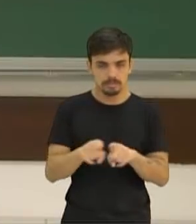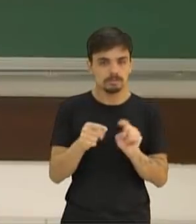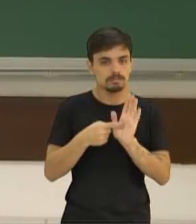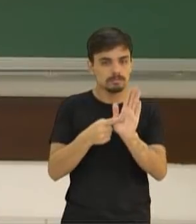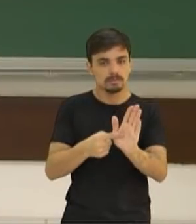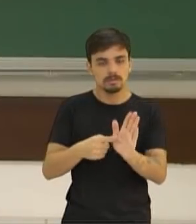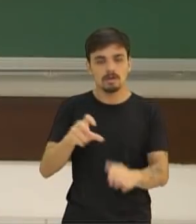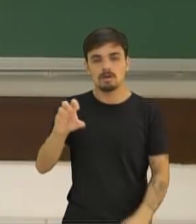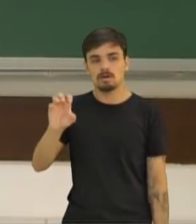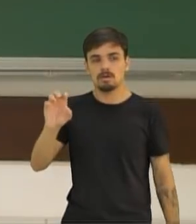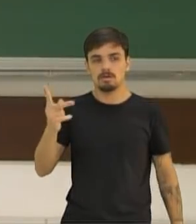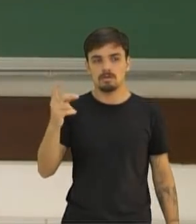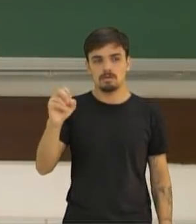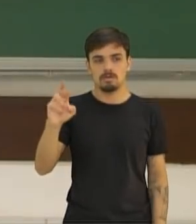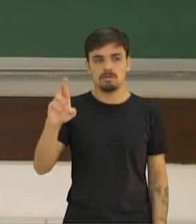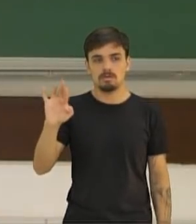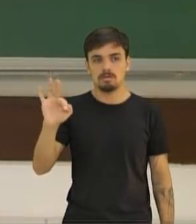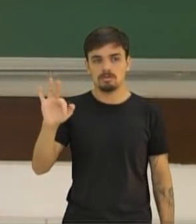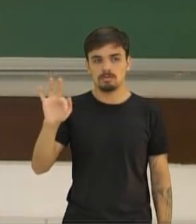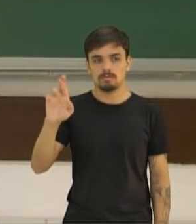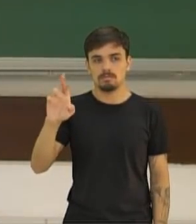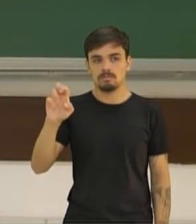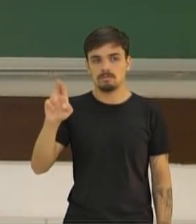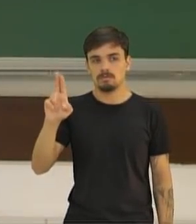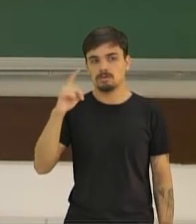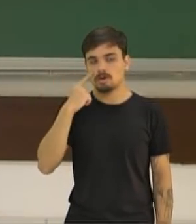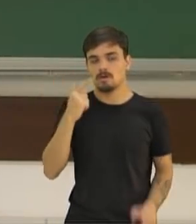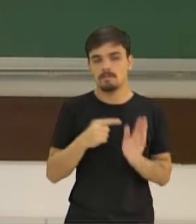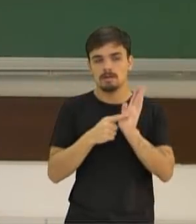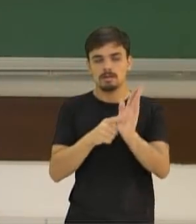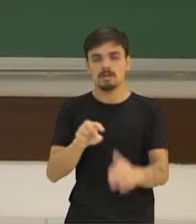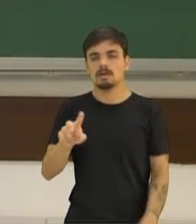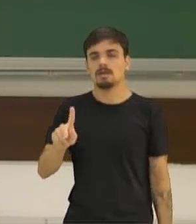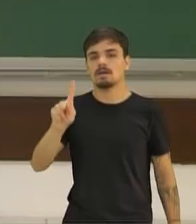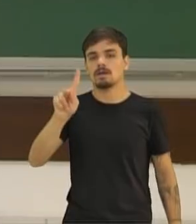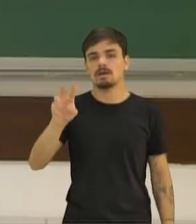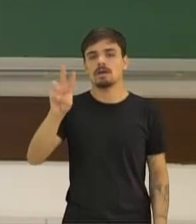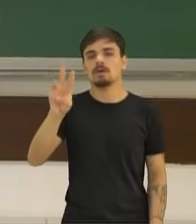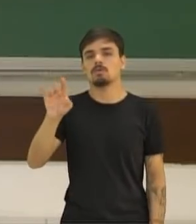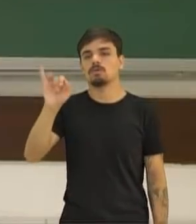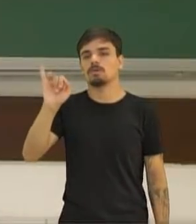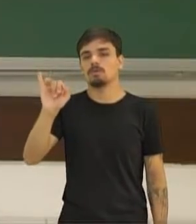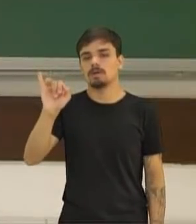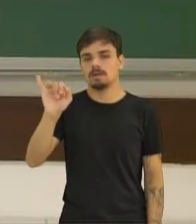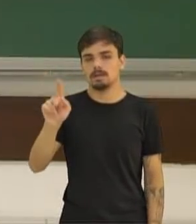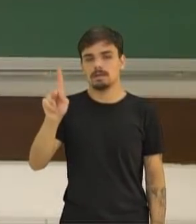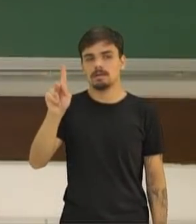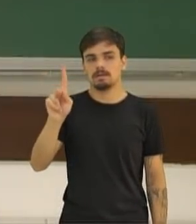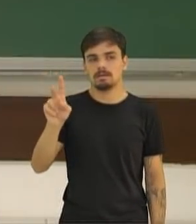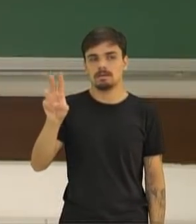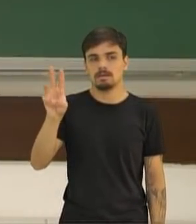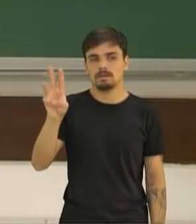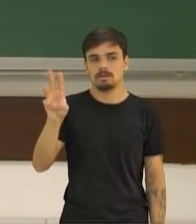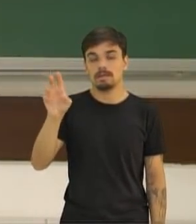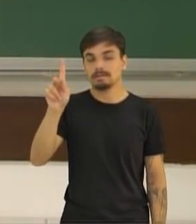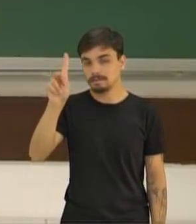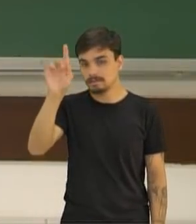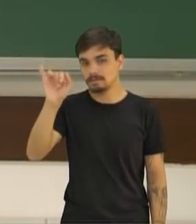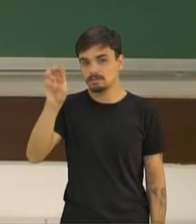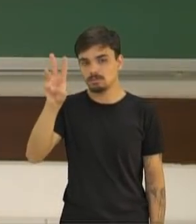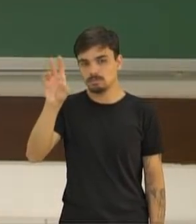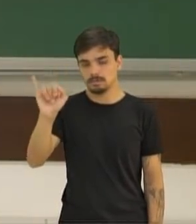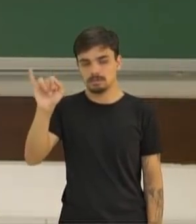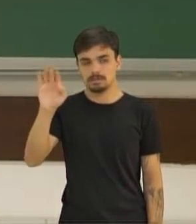anunciando? Hortifruti. Apresenta, Kiwi Bill. Tenho a imagem do Kiwi, tanto ele,